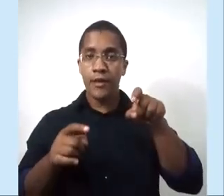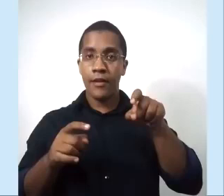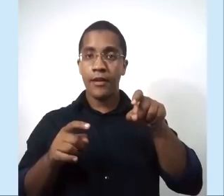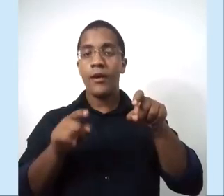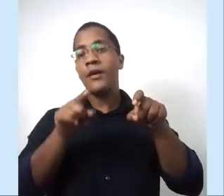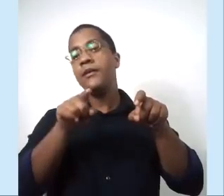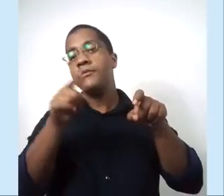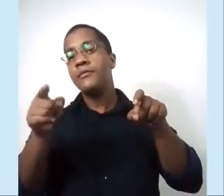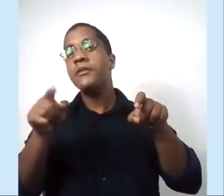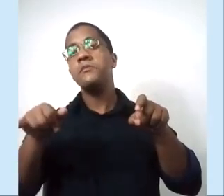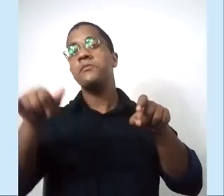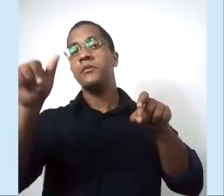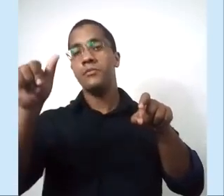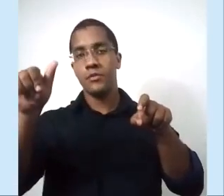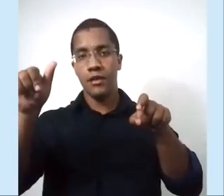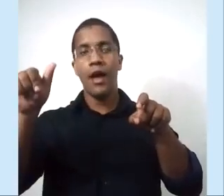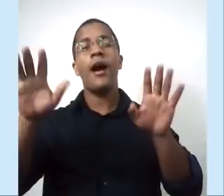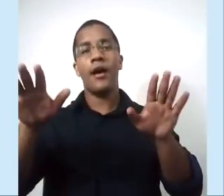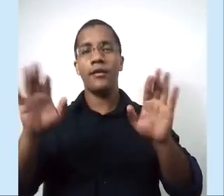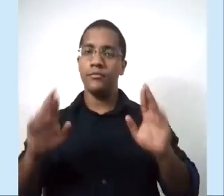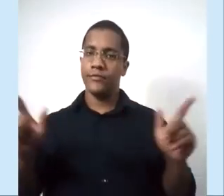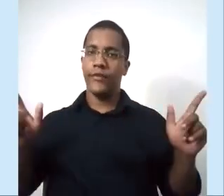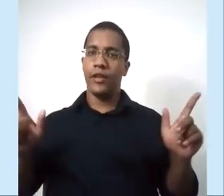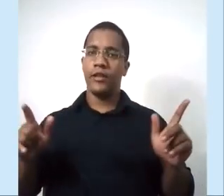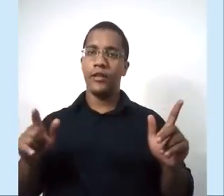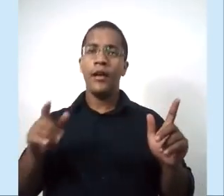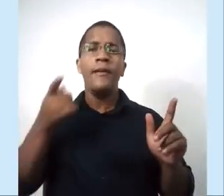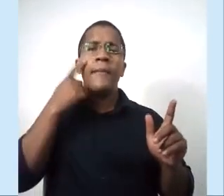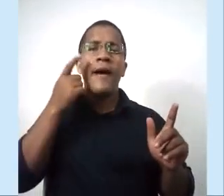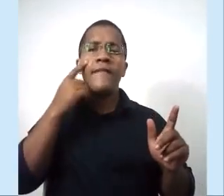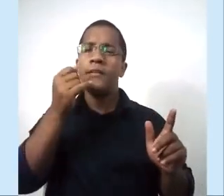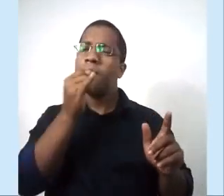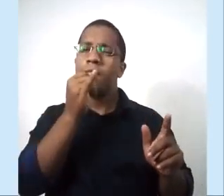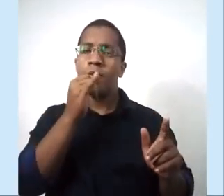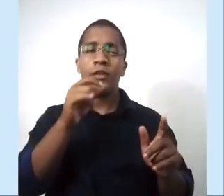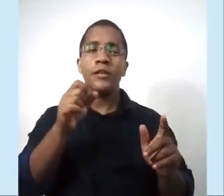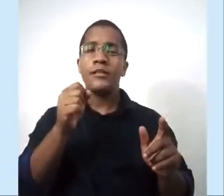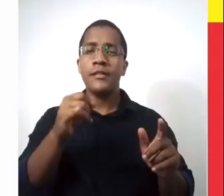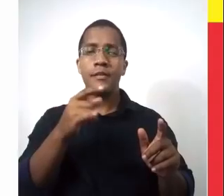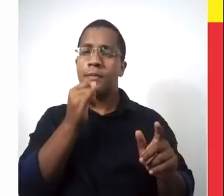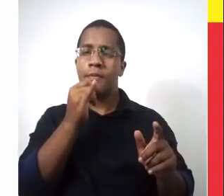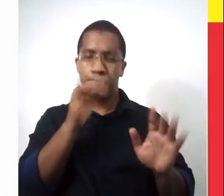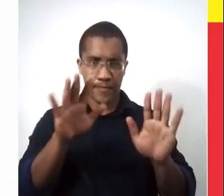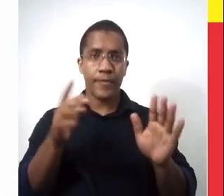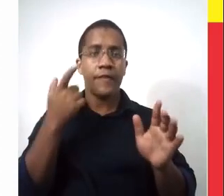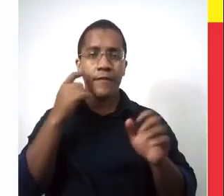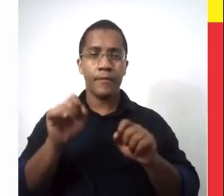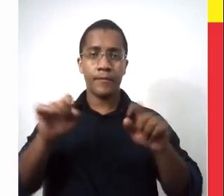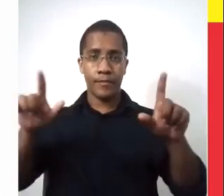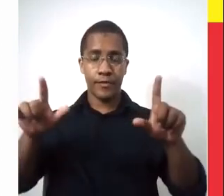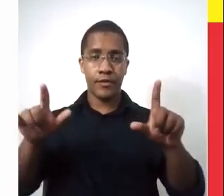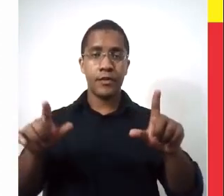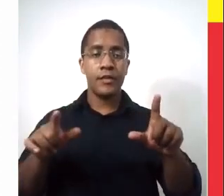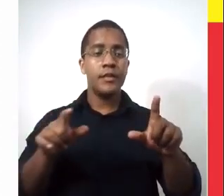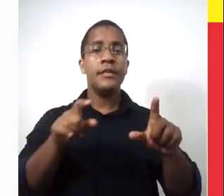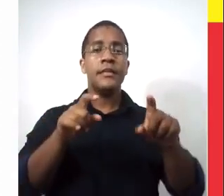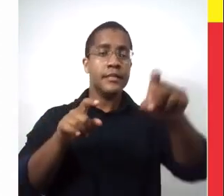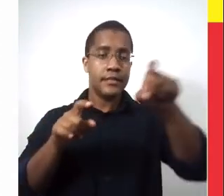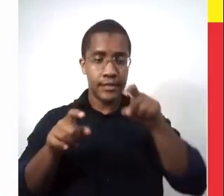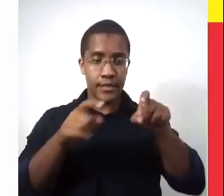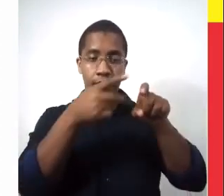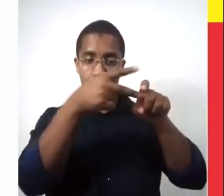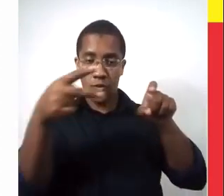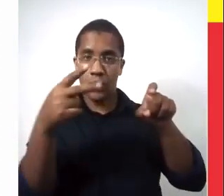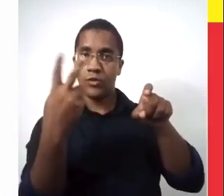o que acontece quando a gente coloca uma igualdade junto com a incógnita. Tipo assim, veja aí na tela. X igual